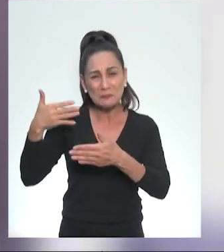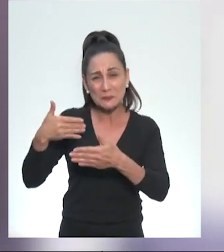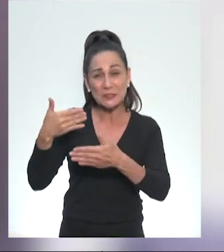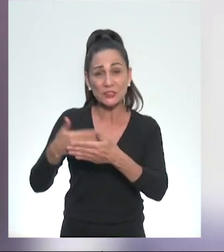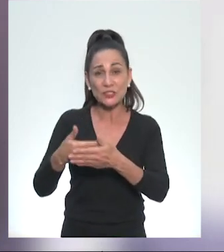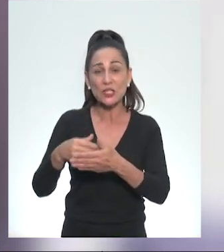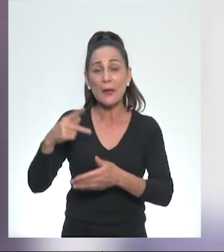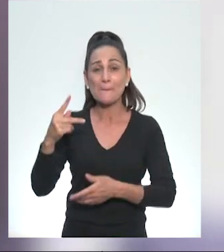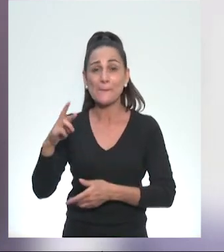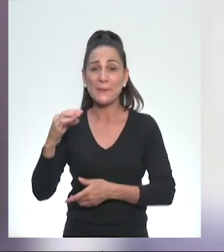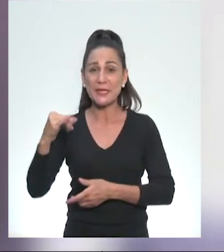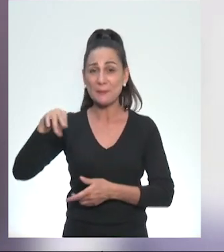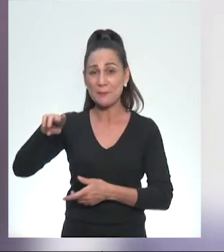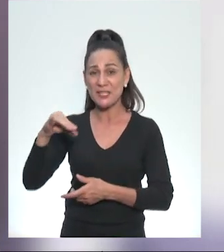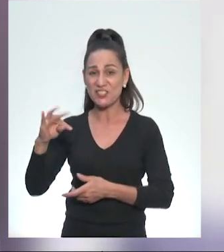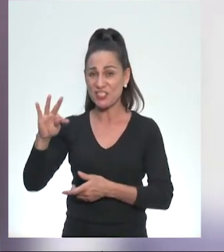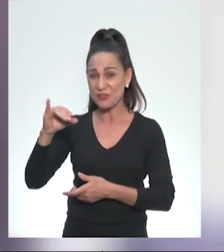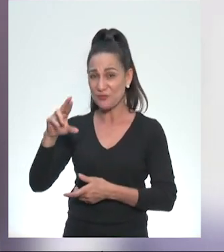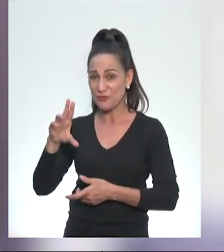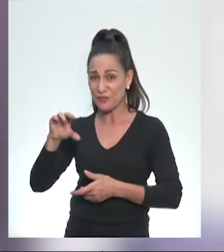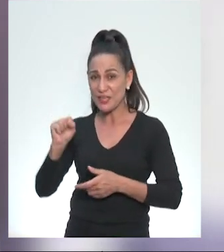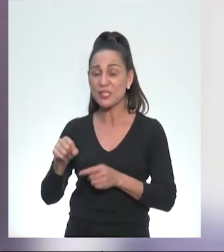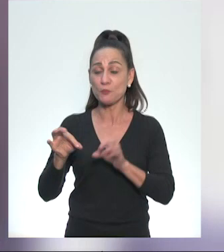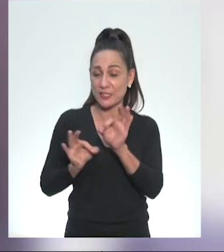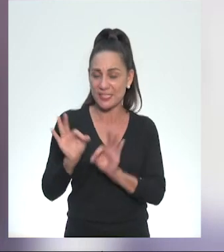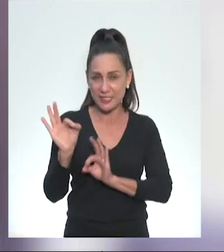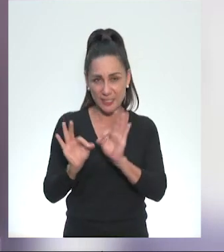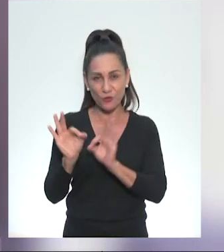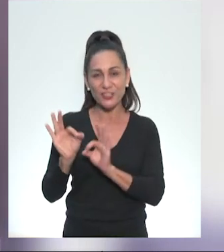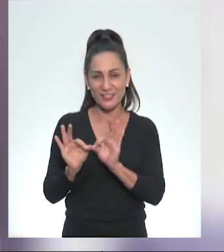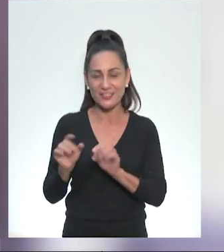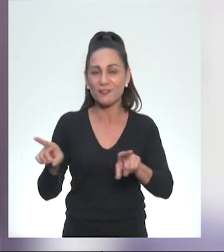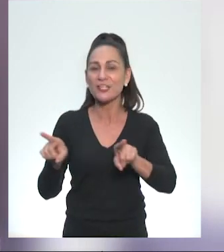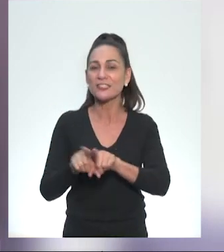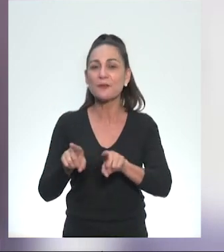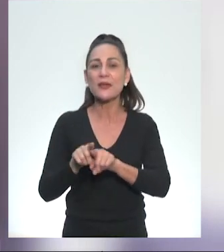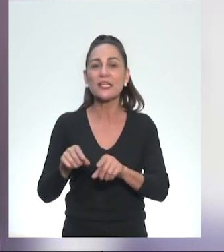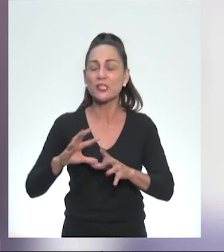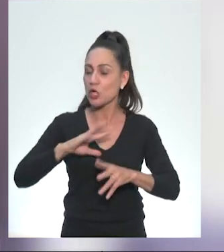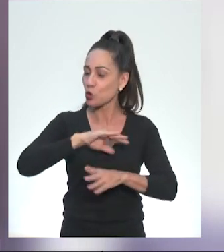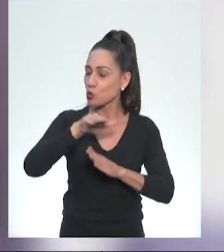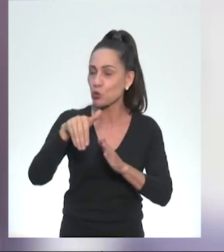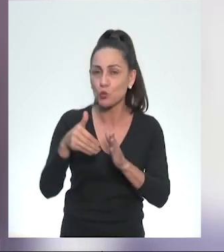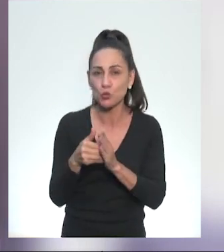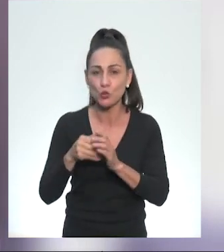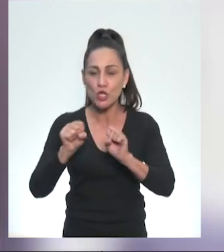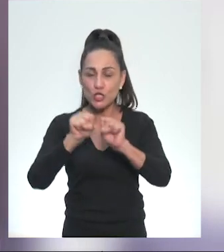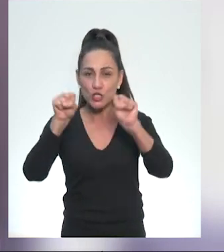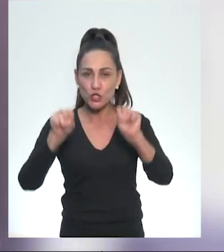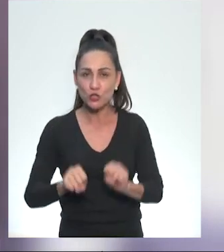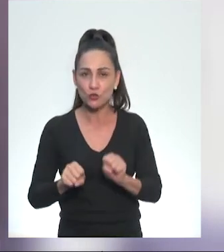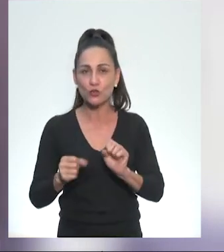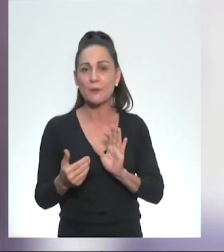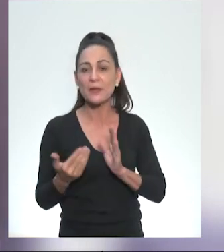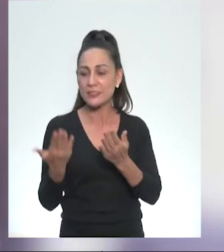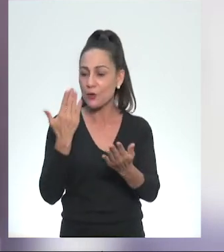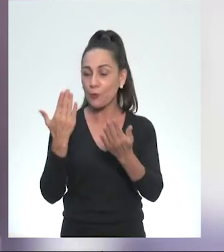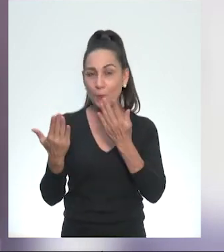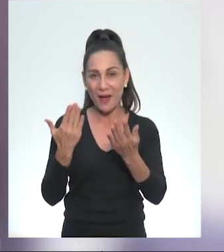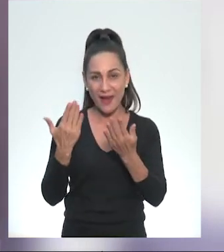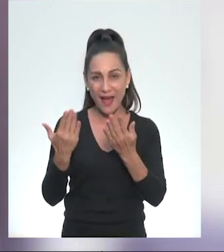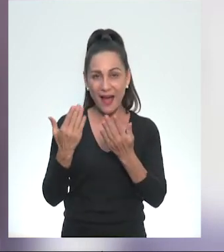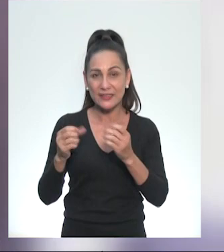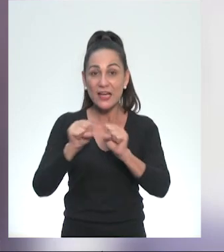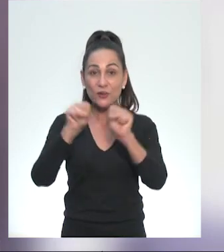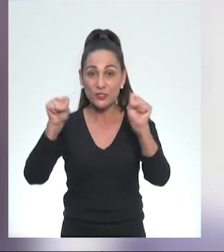tem primitivismo como a gente também tem essas organizações que tinham todo tipo de estrutura para ser comparada com